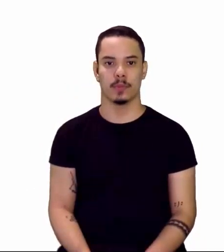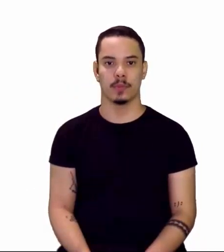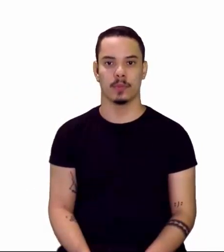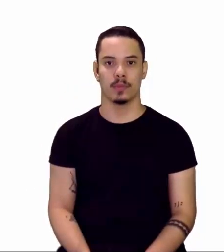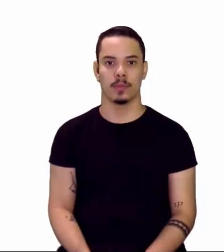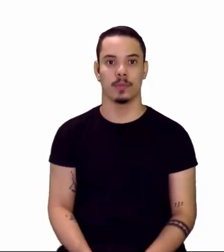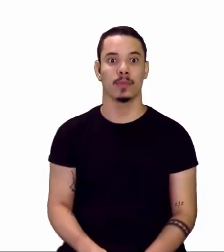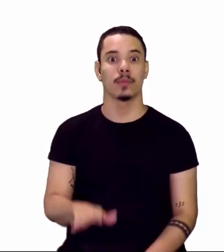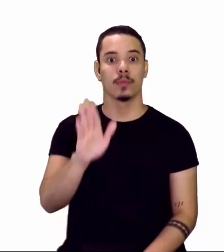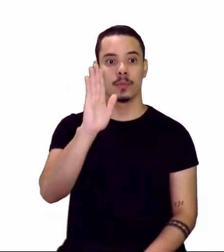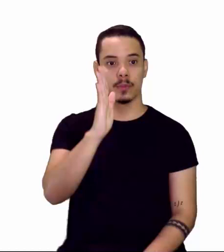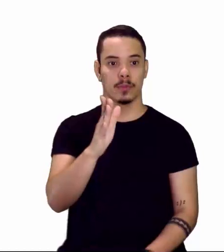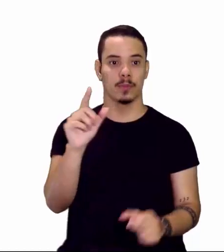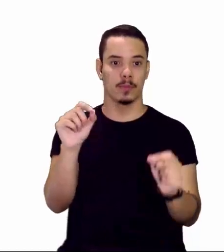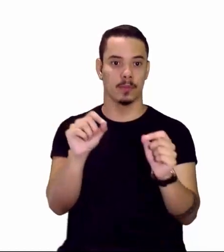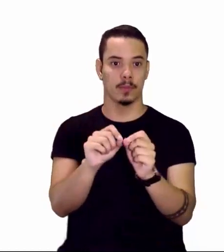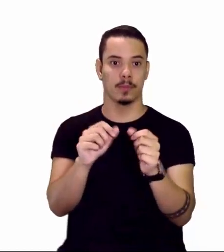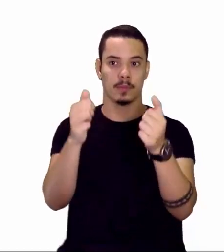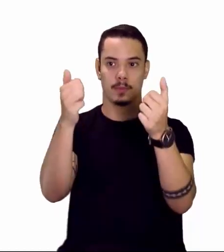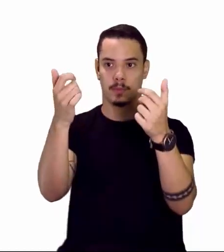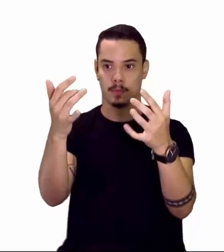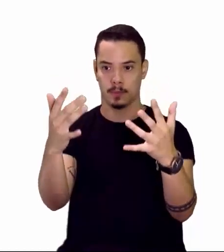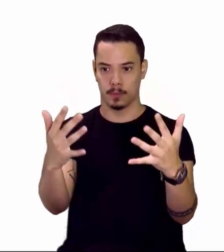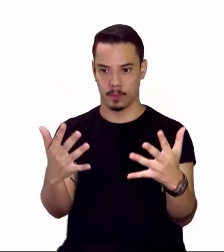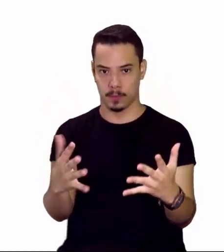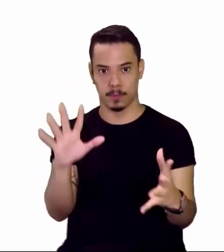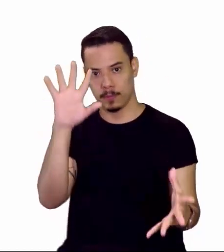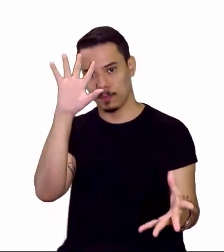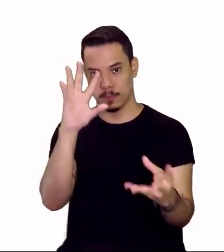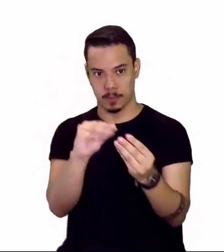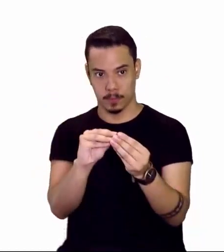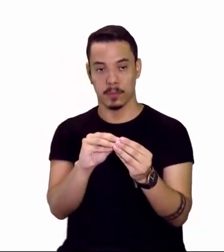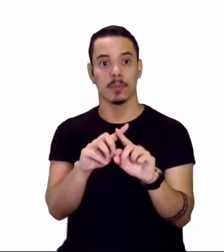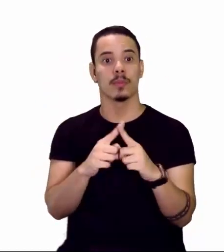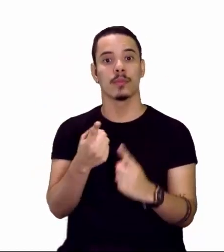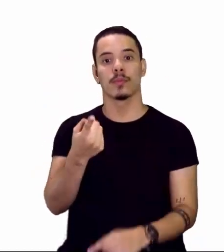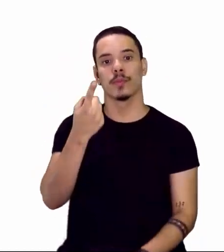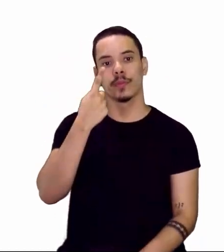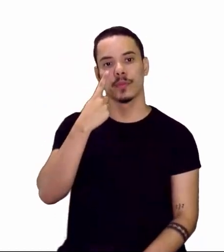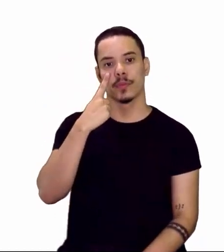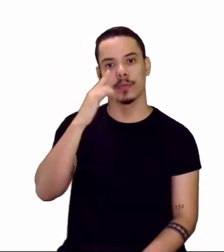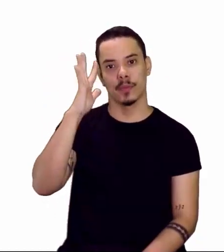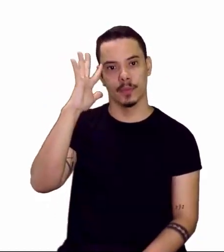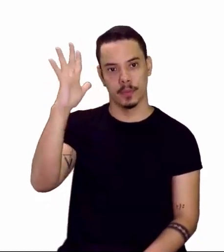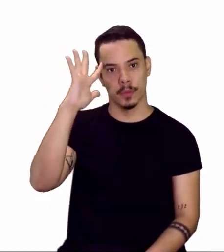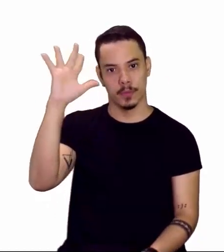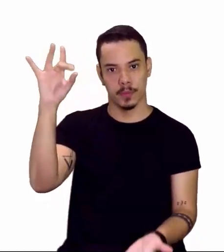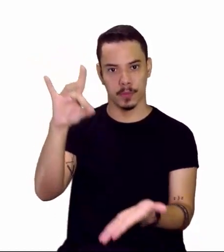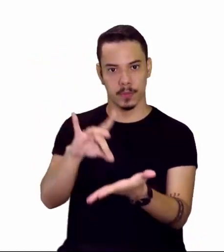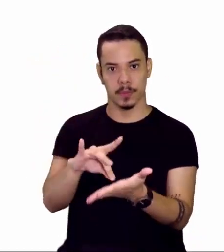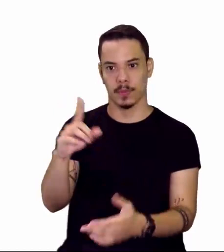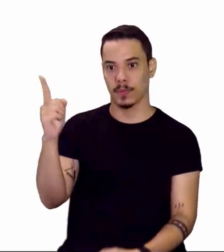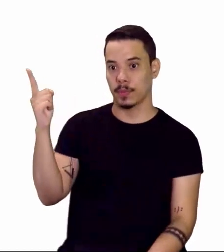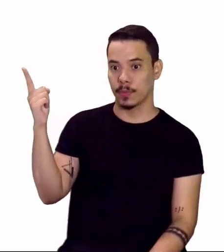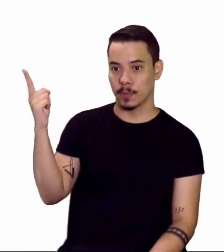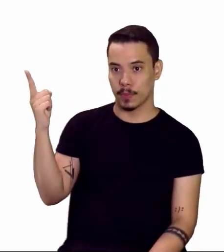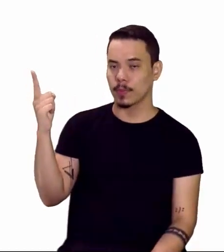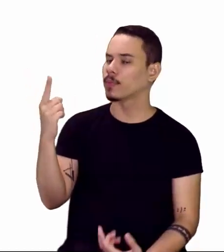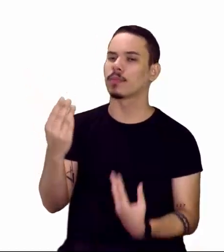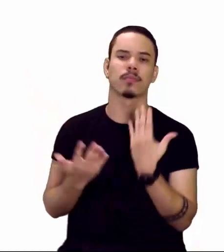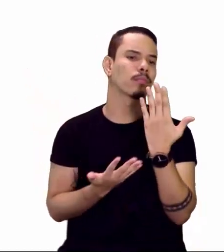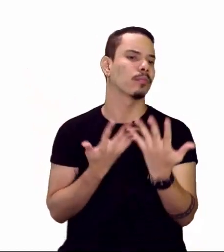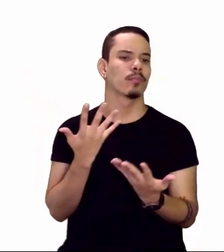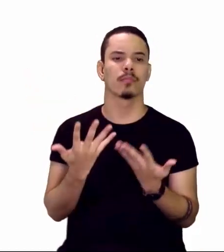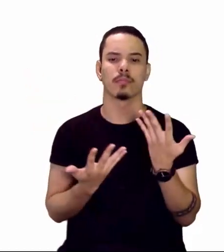Eu já fiz aqui um breve relato sobre a geometria molecular, mas vejam o seguinte. Quando é que nós